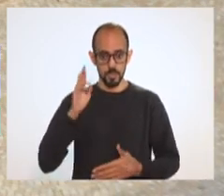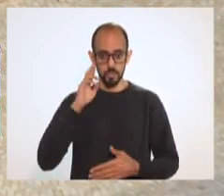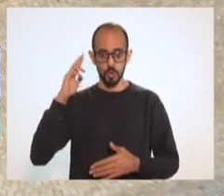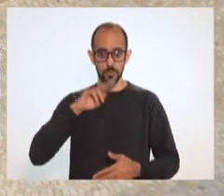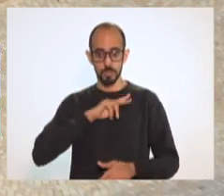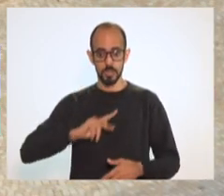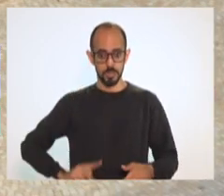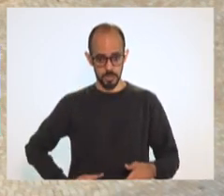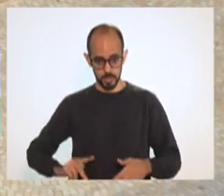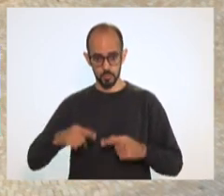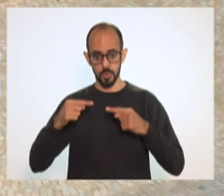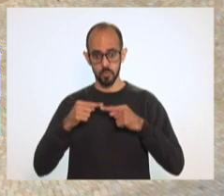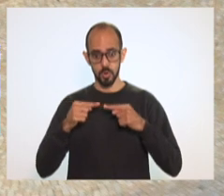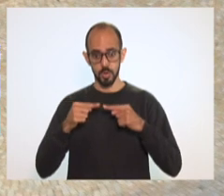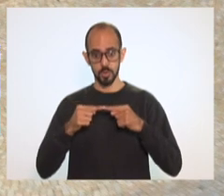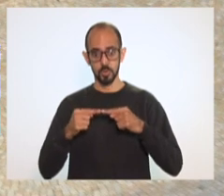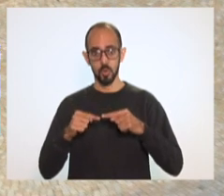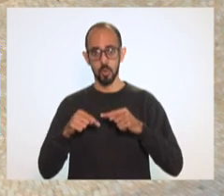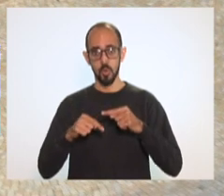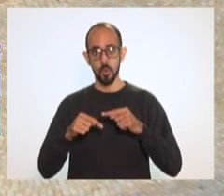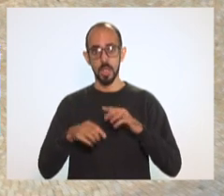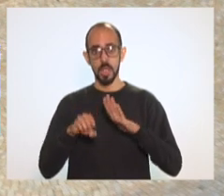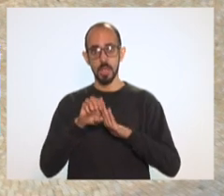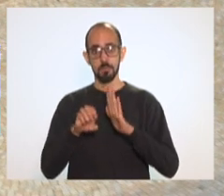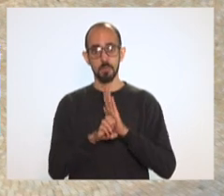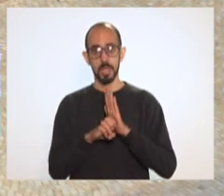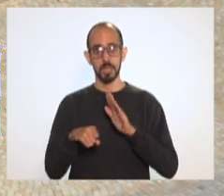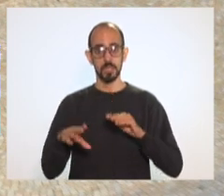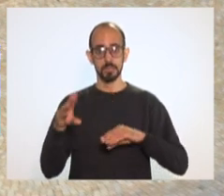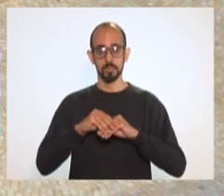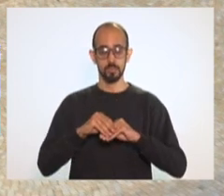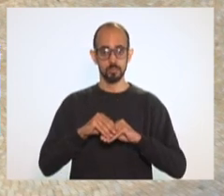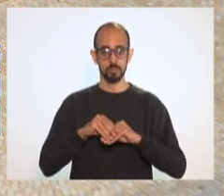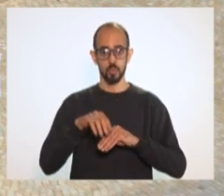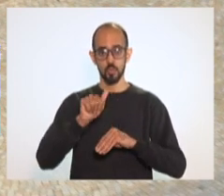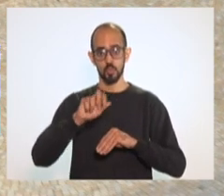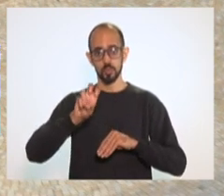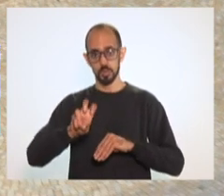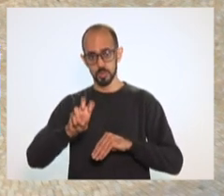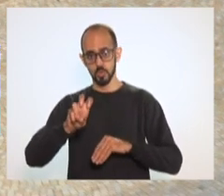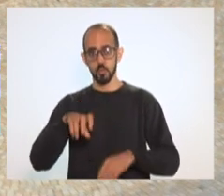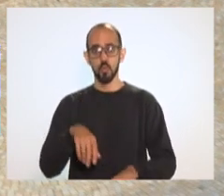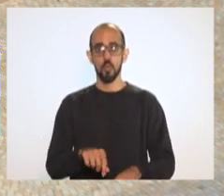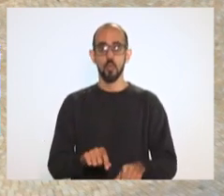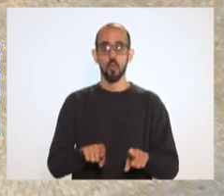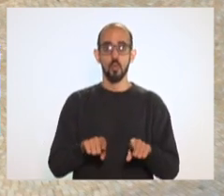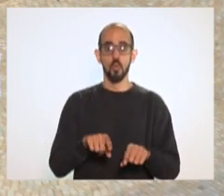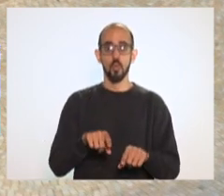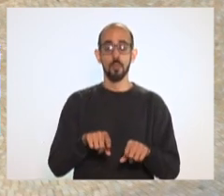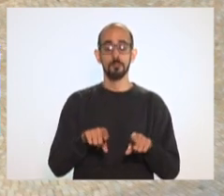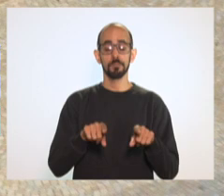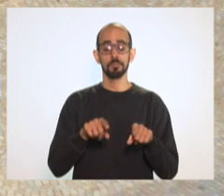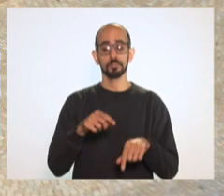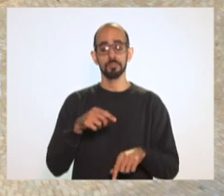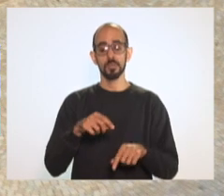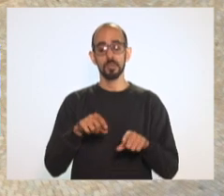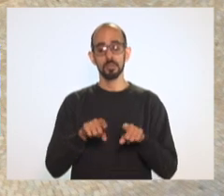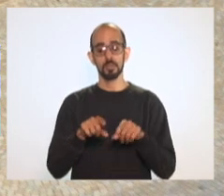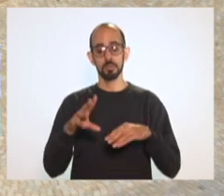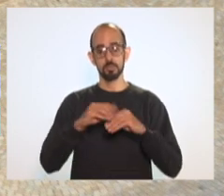favorável com subemenda aglutinativa, emendas 1 e 5, favorável com subemenda aglutinativa, emendas 2 e 3,